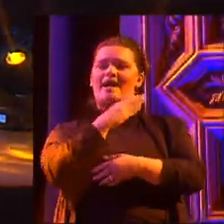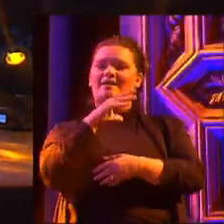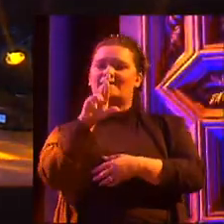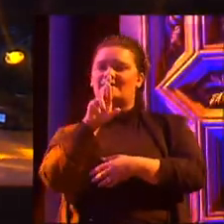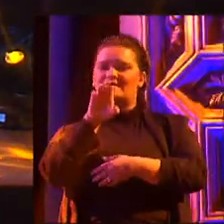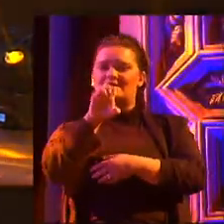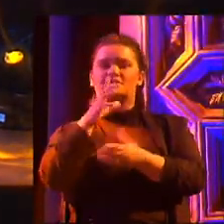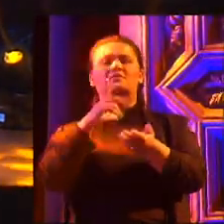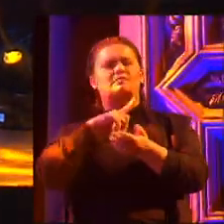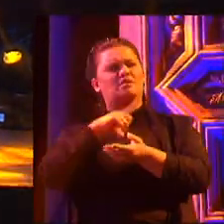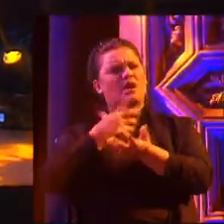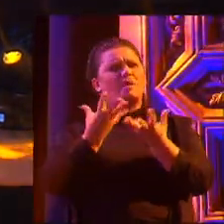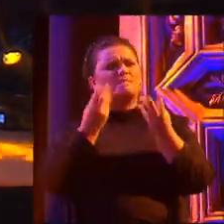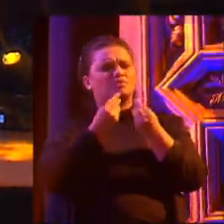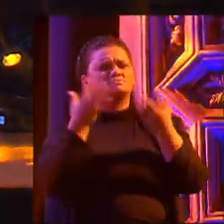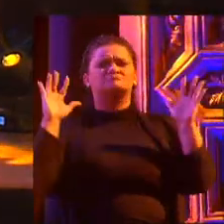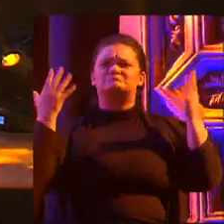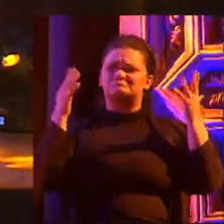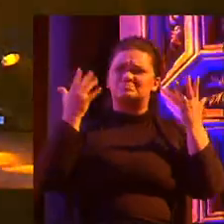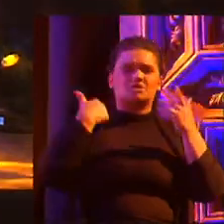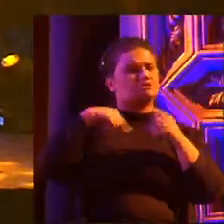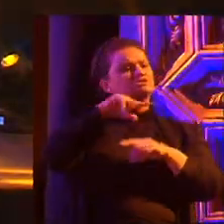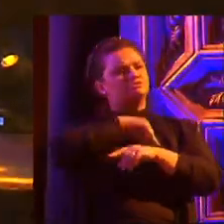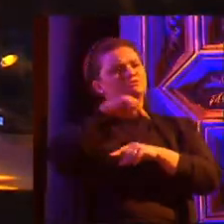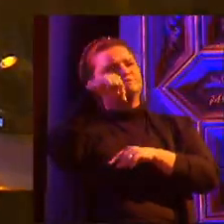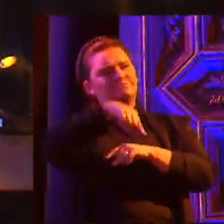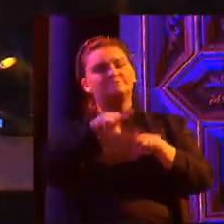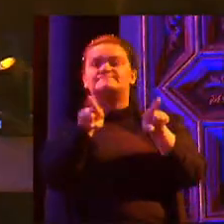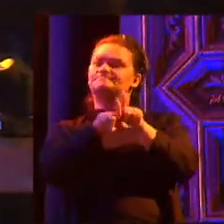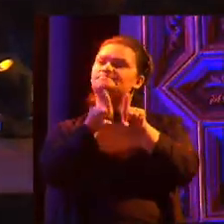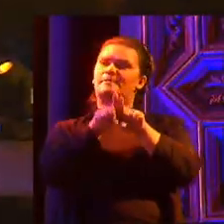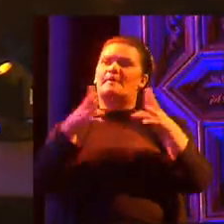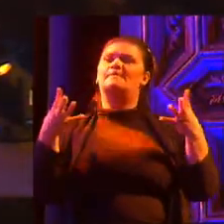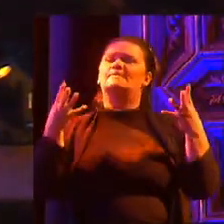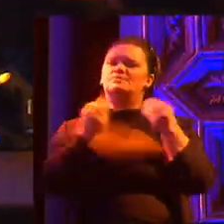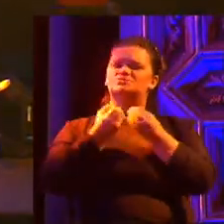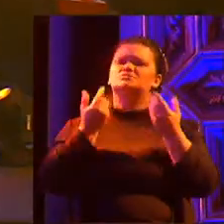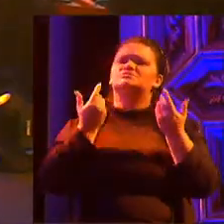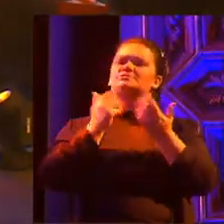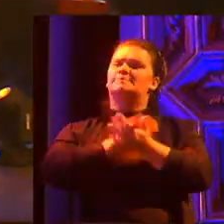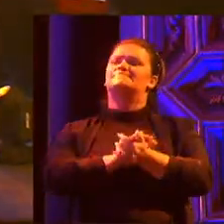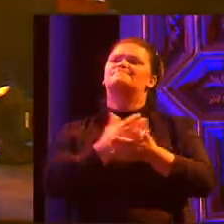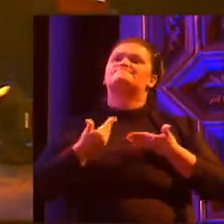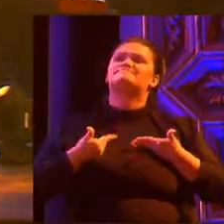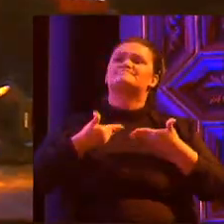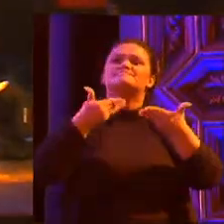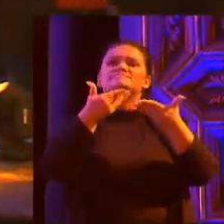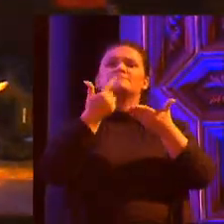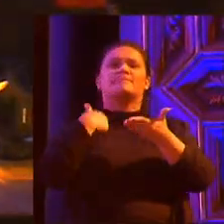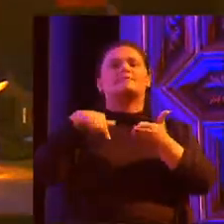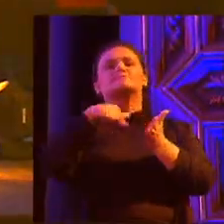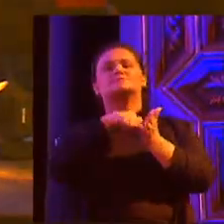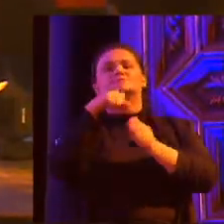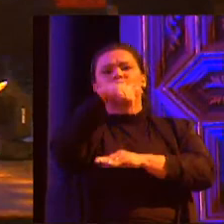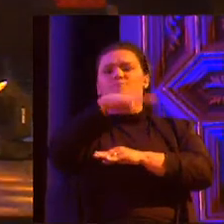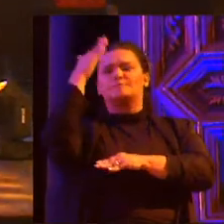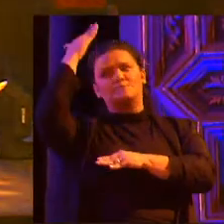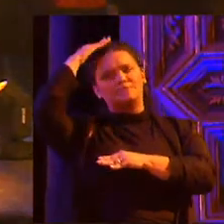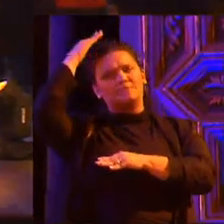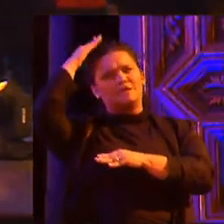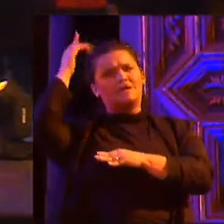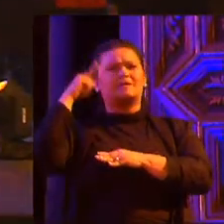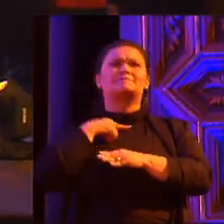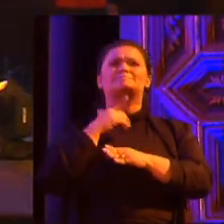coisa a comemorar. E nós aqui também temos muita coisa a dar, nós aqui do Pará. Em